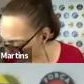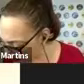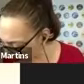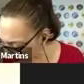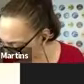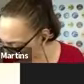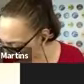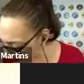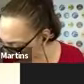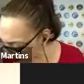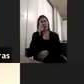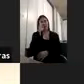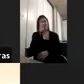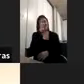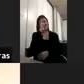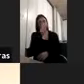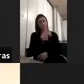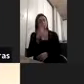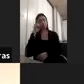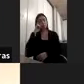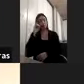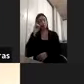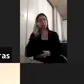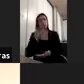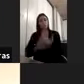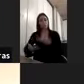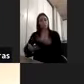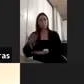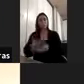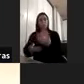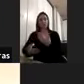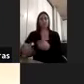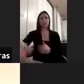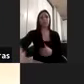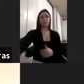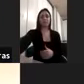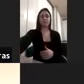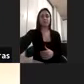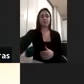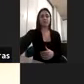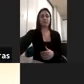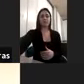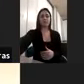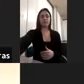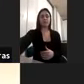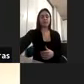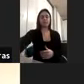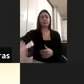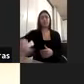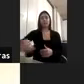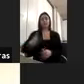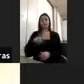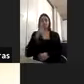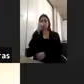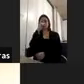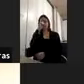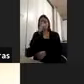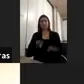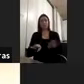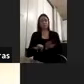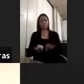que o trabalhador precisa utilizar. Então, eles sabem que nos últimos 2 anos as coisas têm dificultado muito. Muito mesmo,